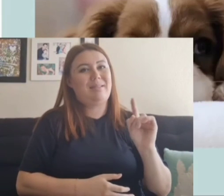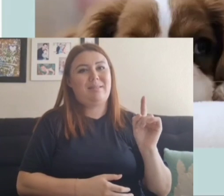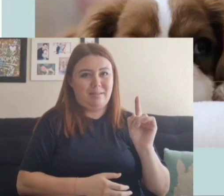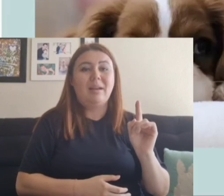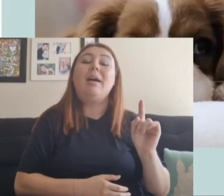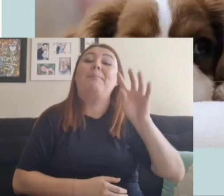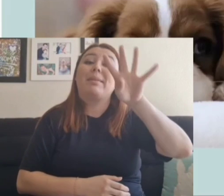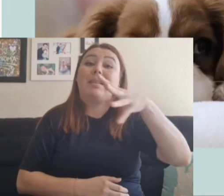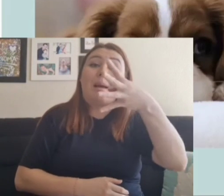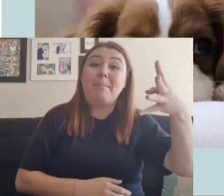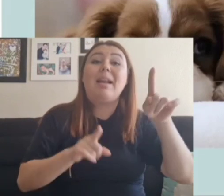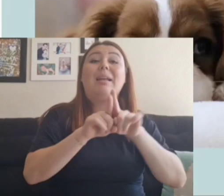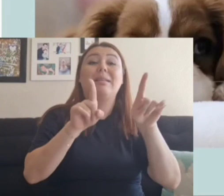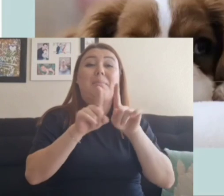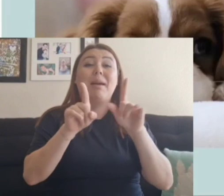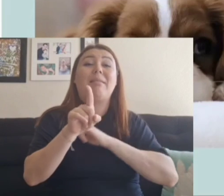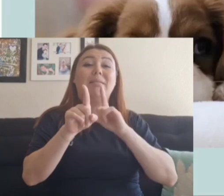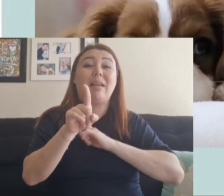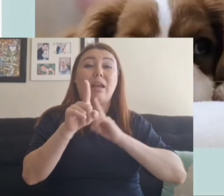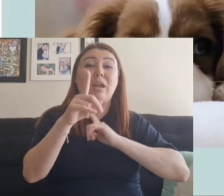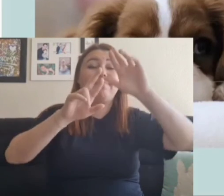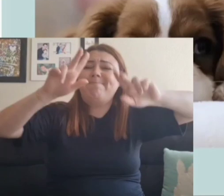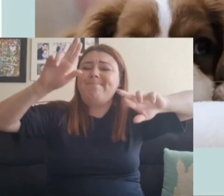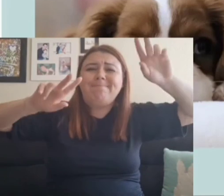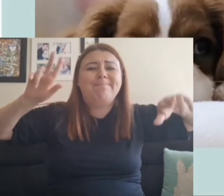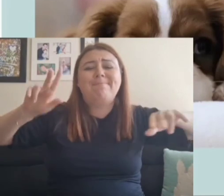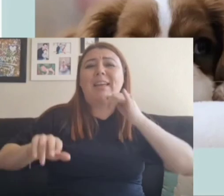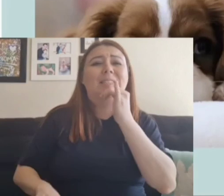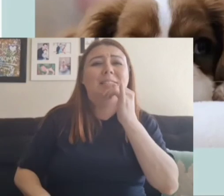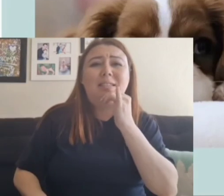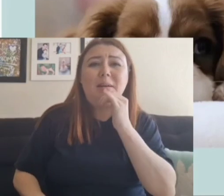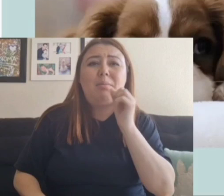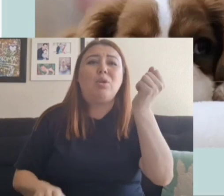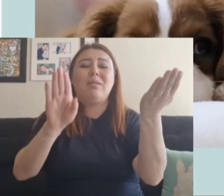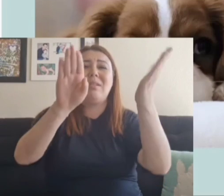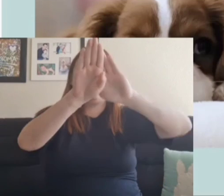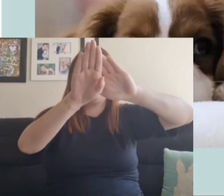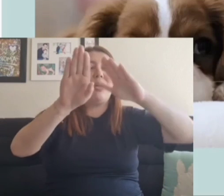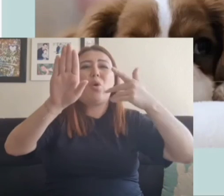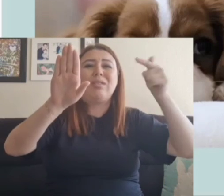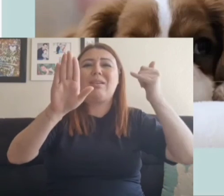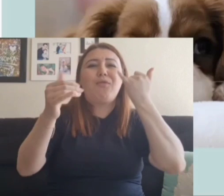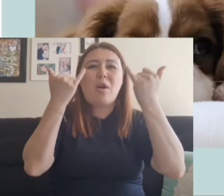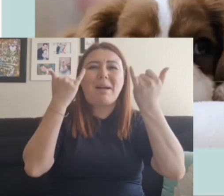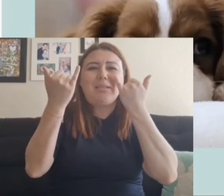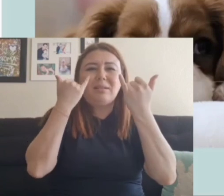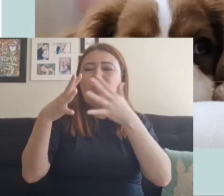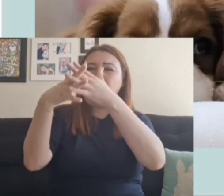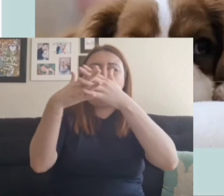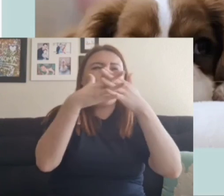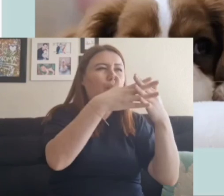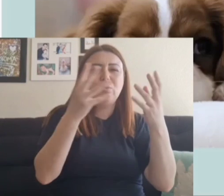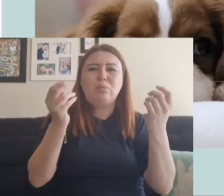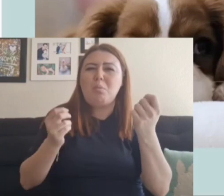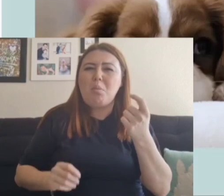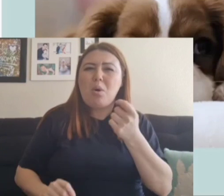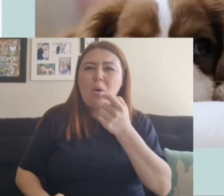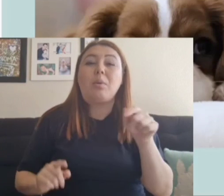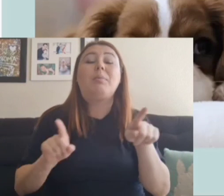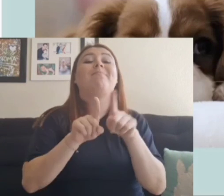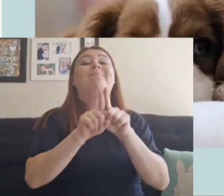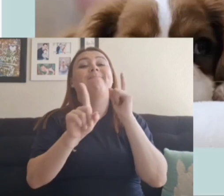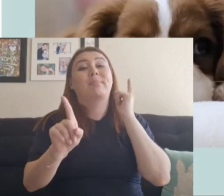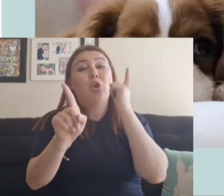da clavícula num parágrafo sobre cães, sendo que sabemos que anatomicamente cães não possuem clavícula. Não há explicação do que é e